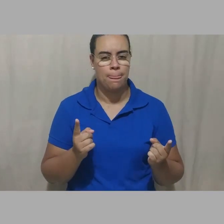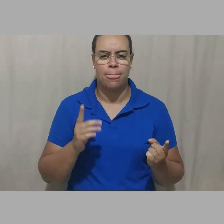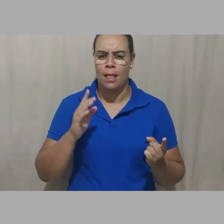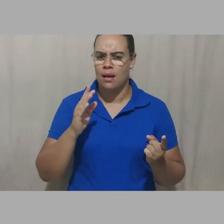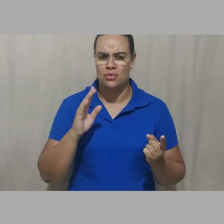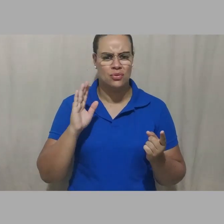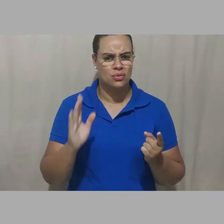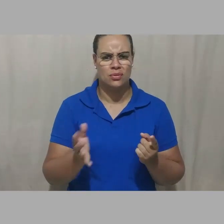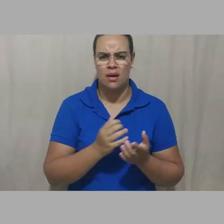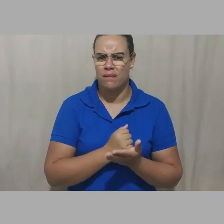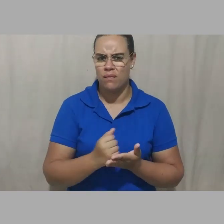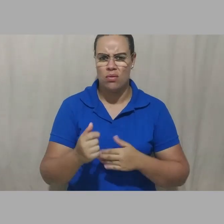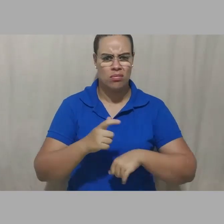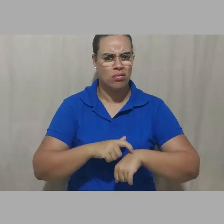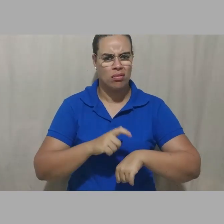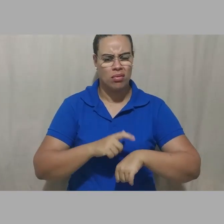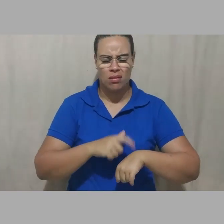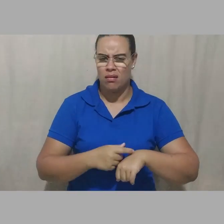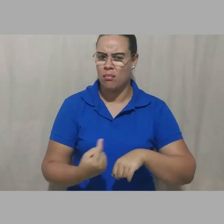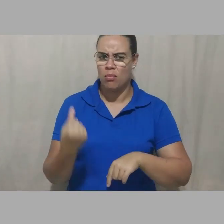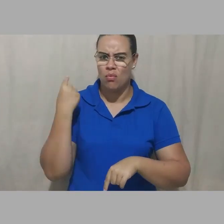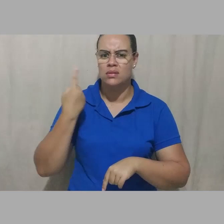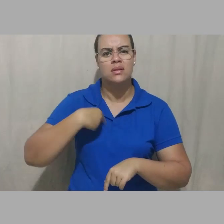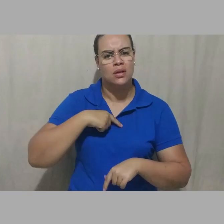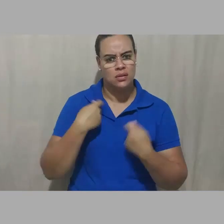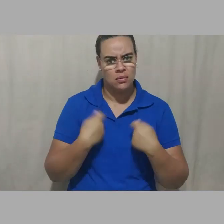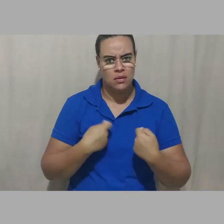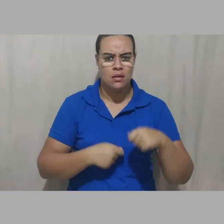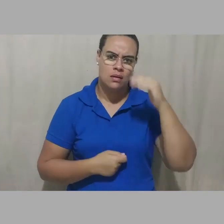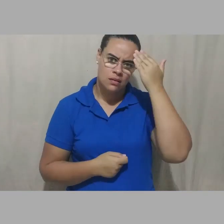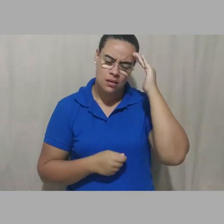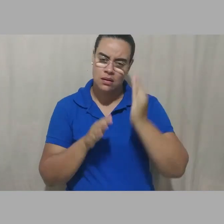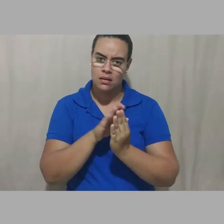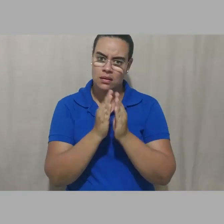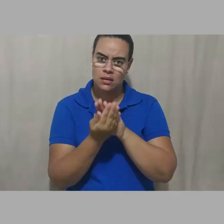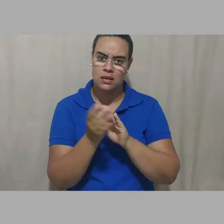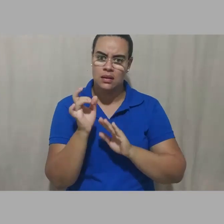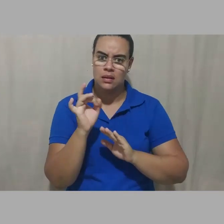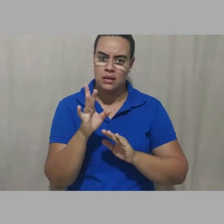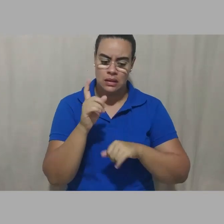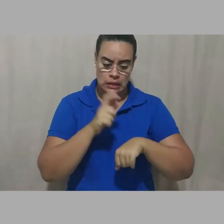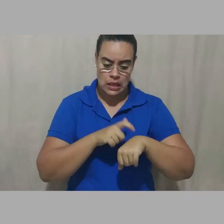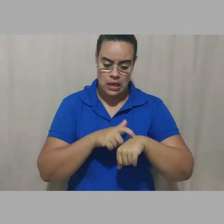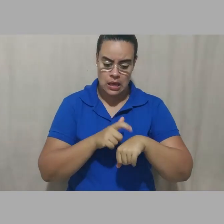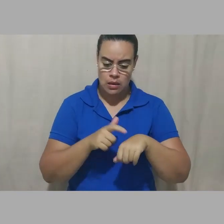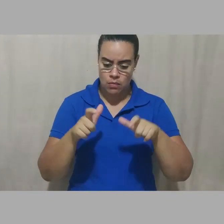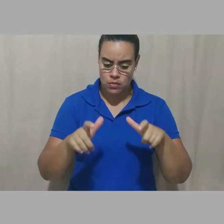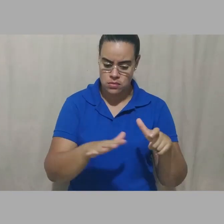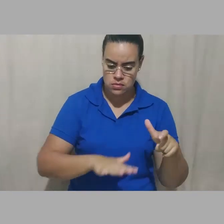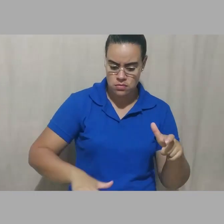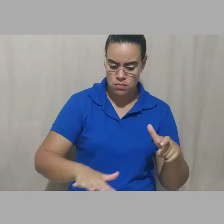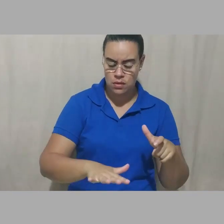Porém, já passou da hora da gente compreender que não somente a transgeneridade está localizada num